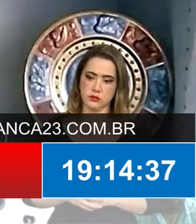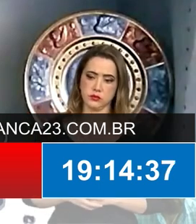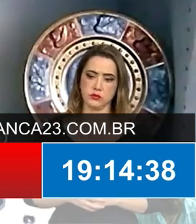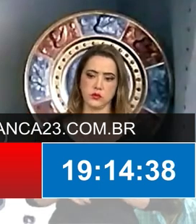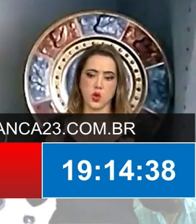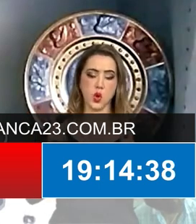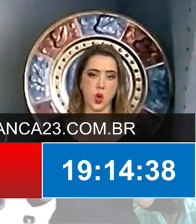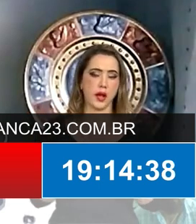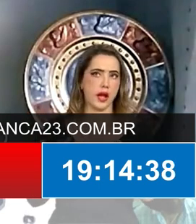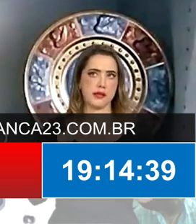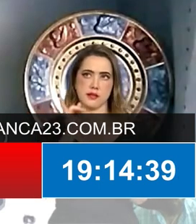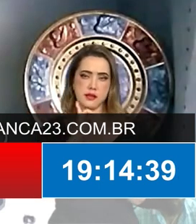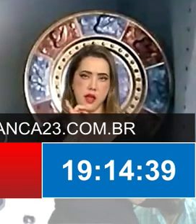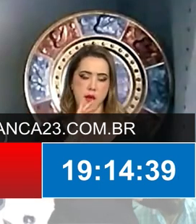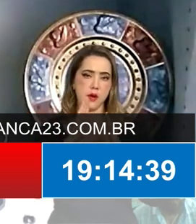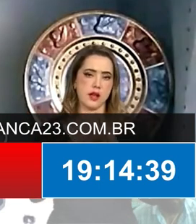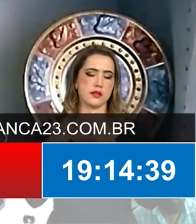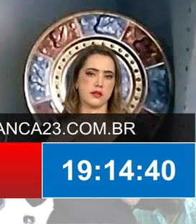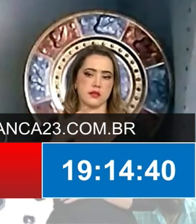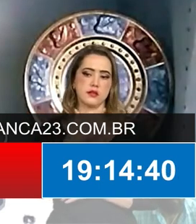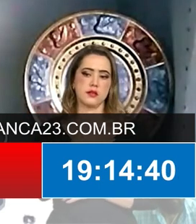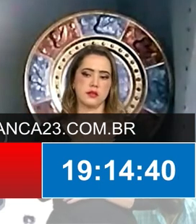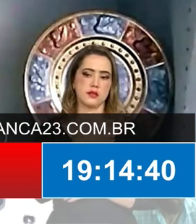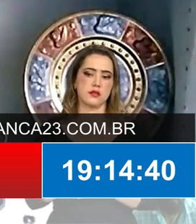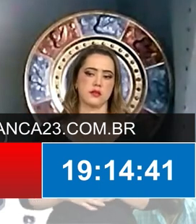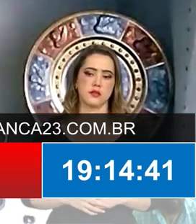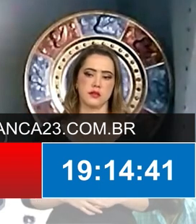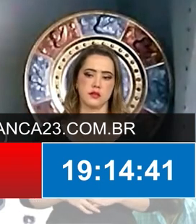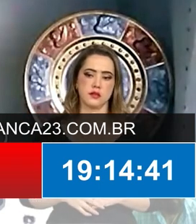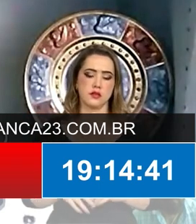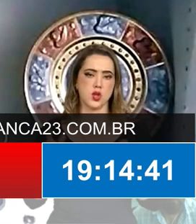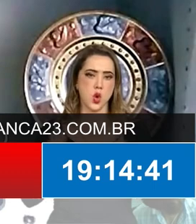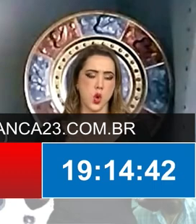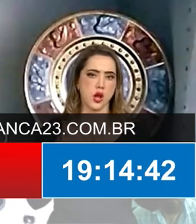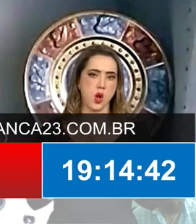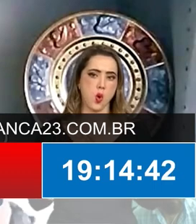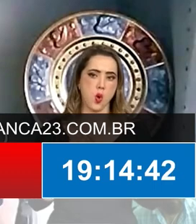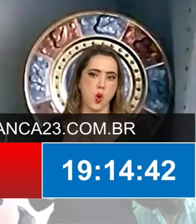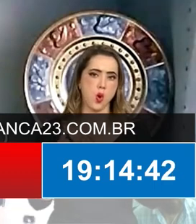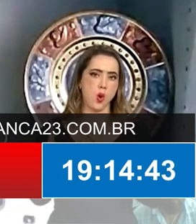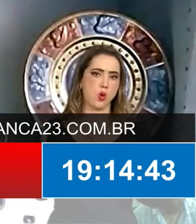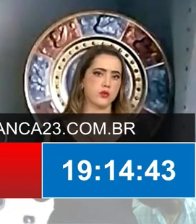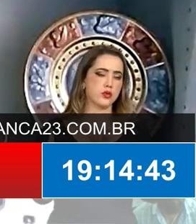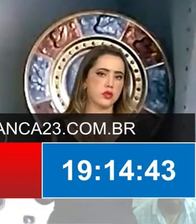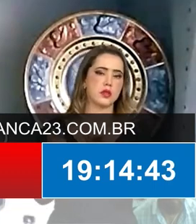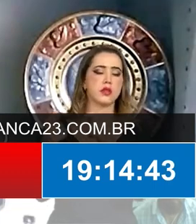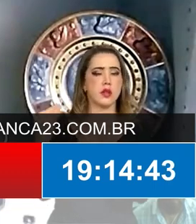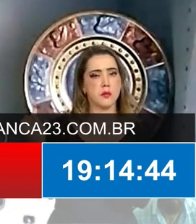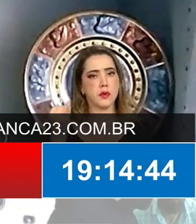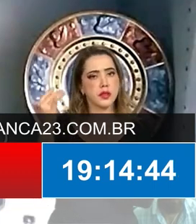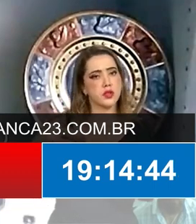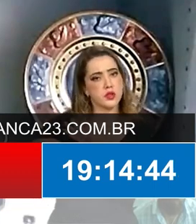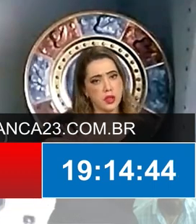postos de saúde, né? Então esses postos como são isolados, então é interessante que tenha um